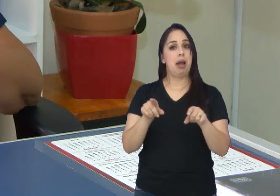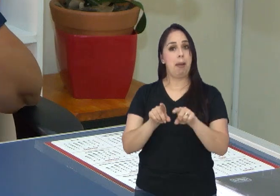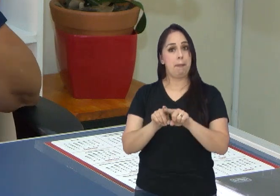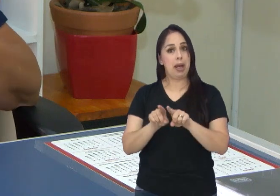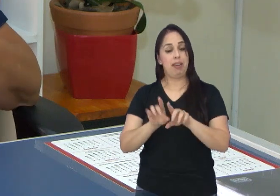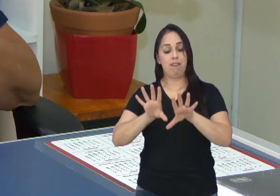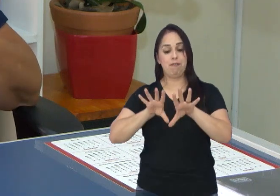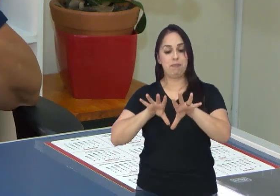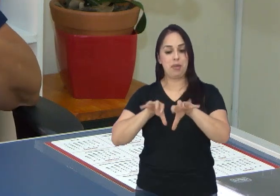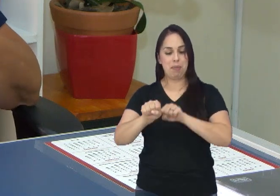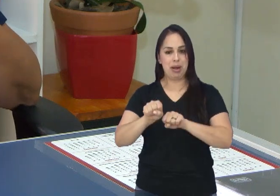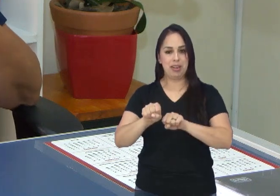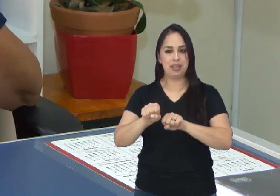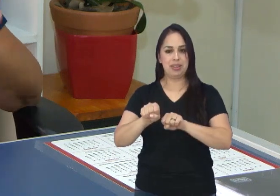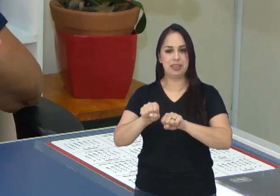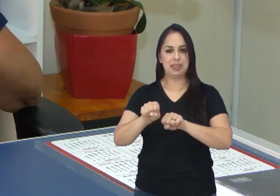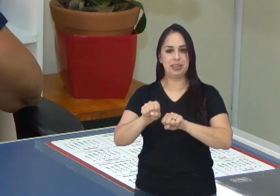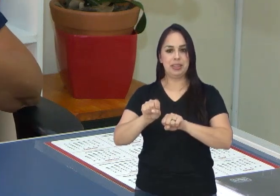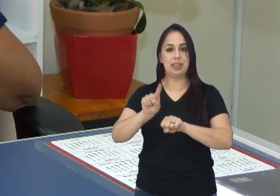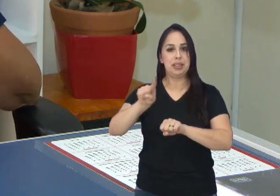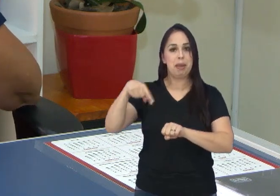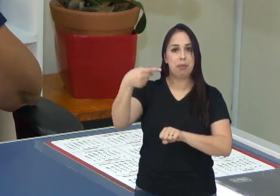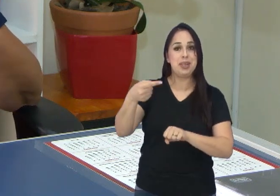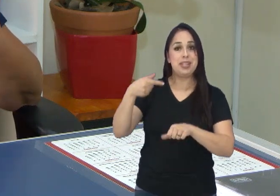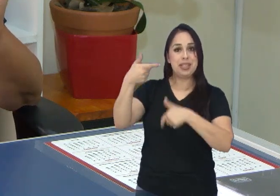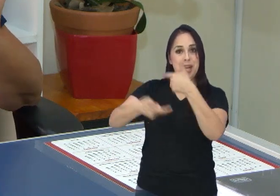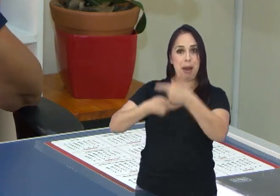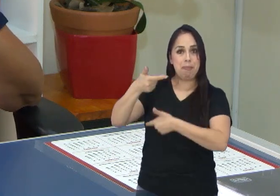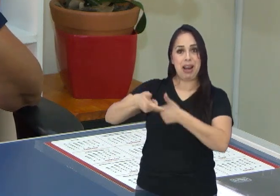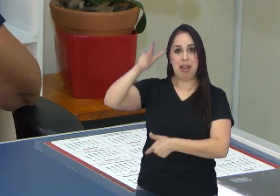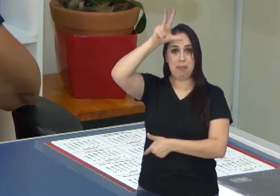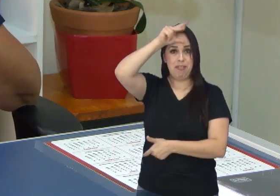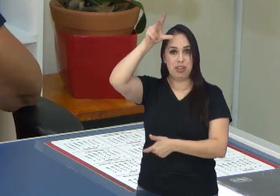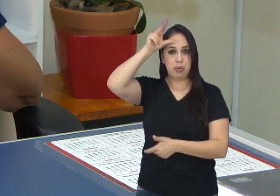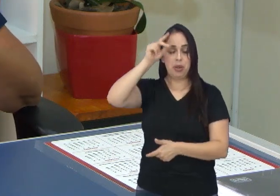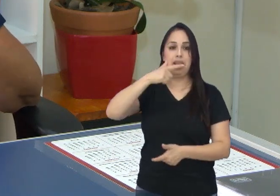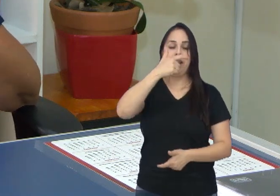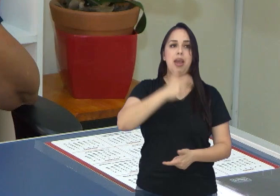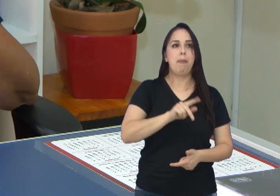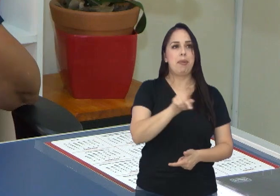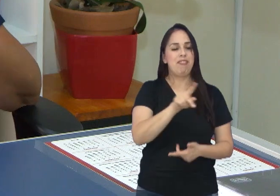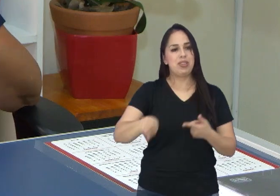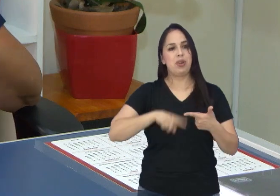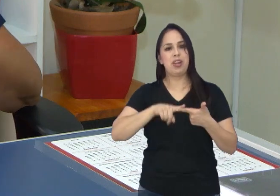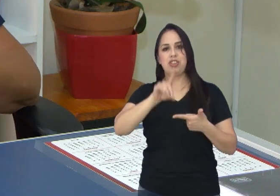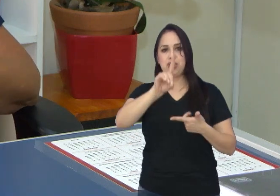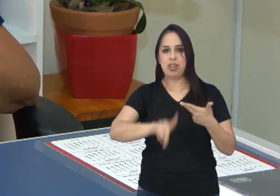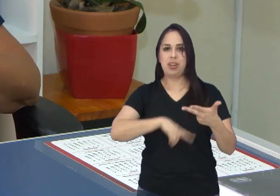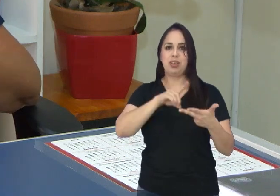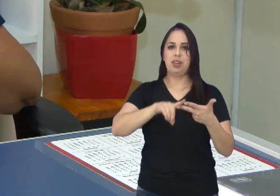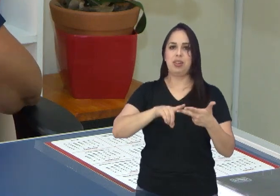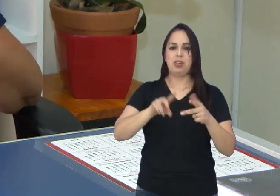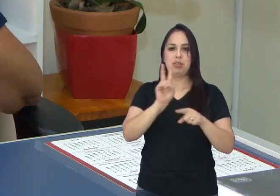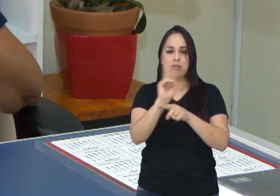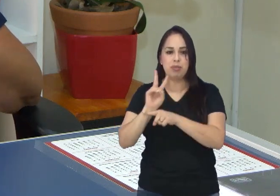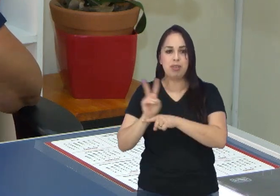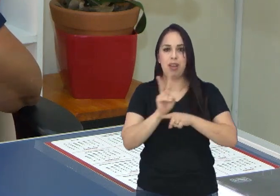formei, fui trabalhar na prefeitura, fui professora, diretora, supervisora de